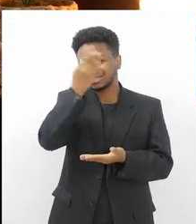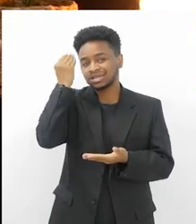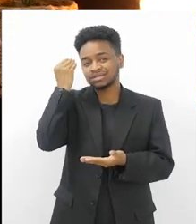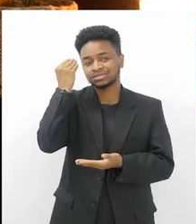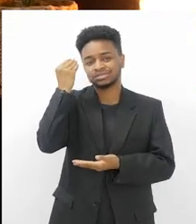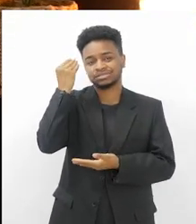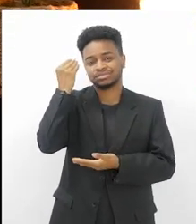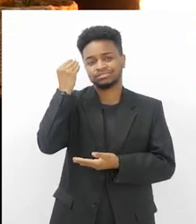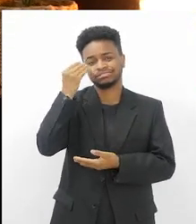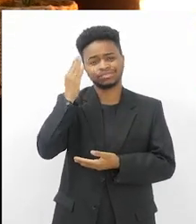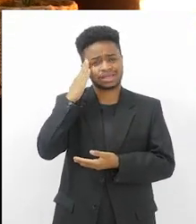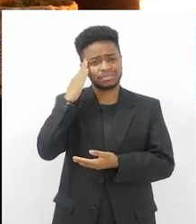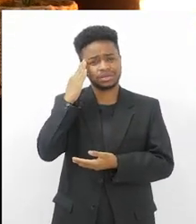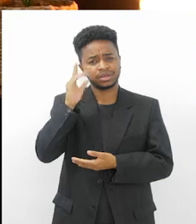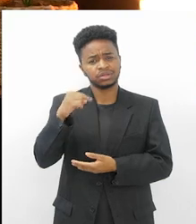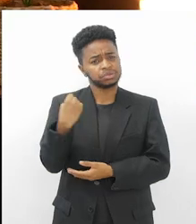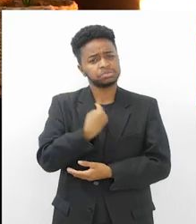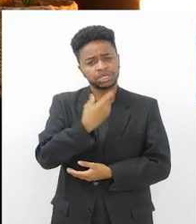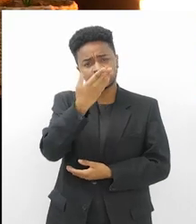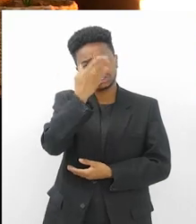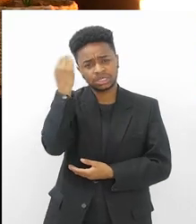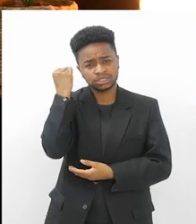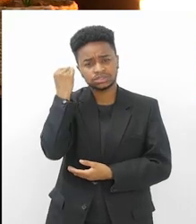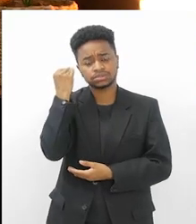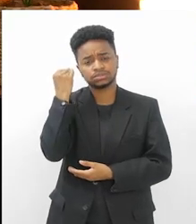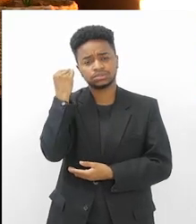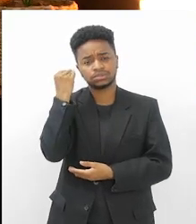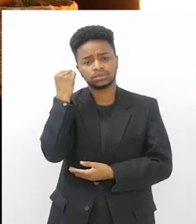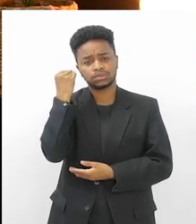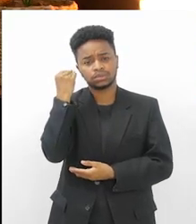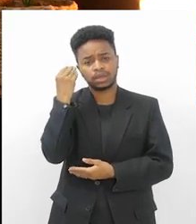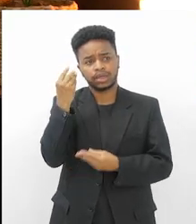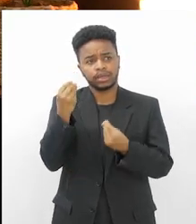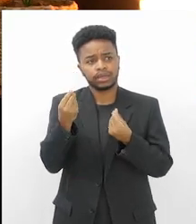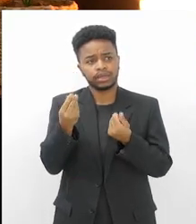desaprendeu isso, sabe? A gente desaprendeu